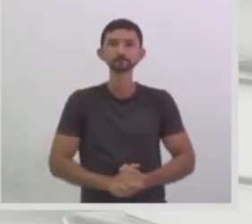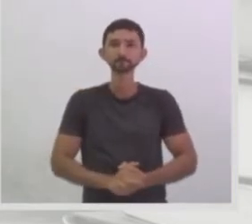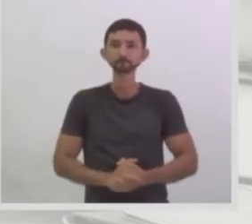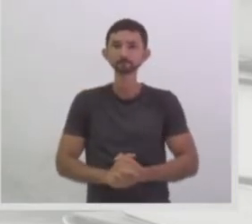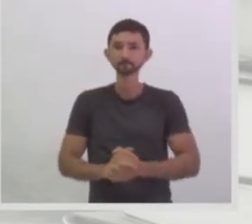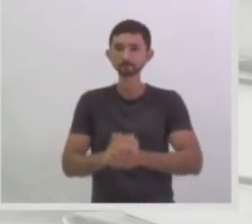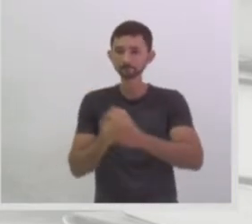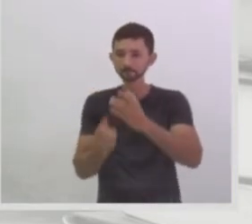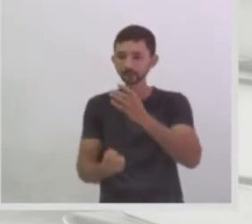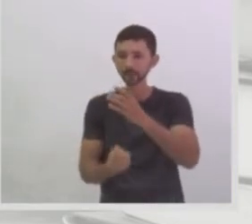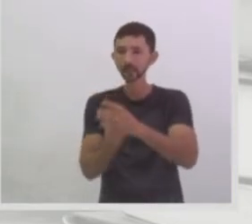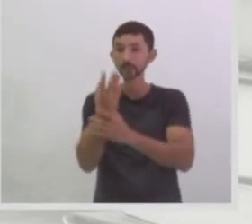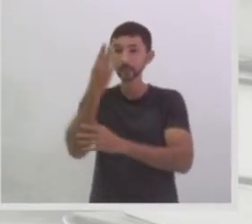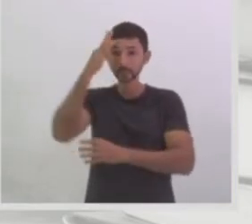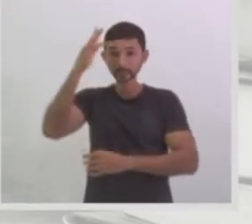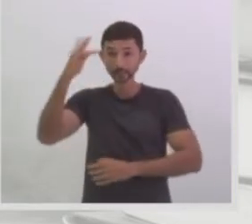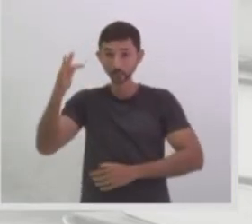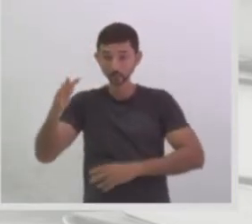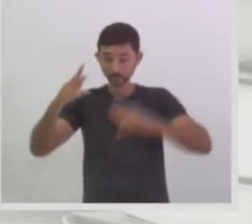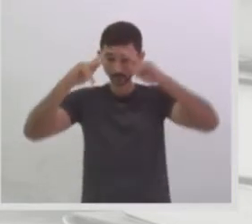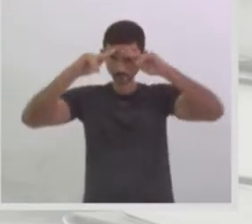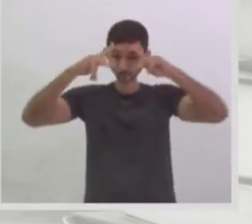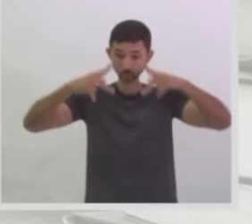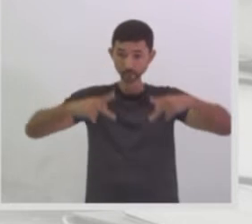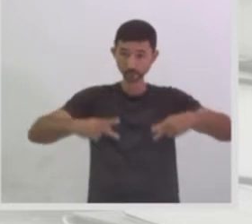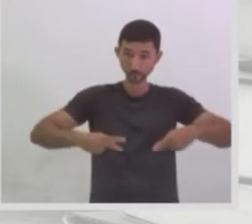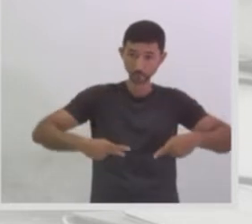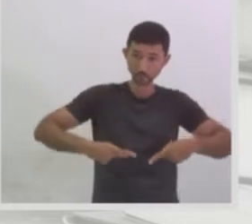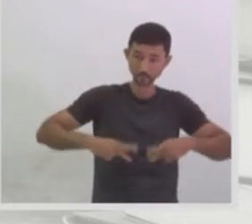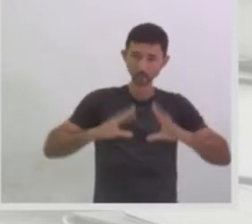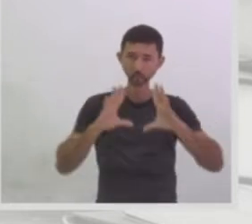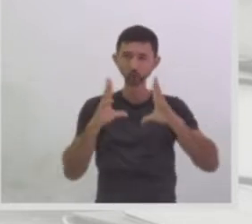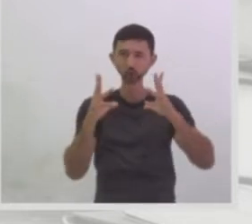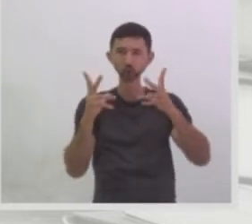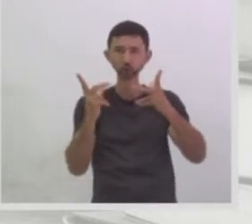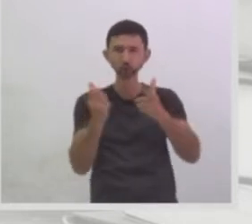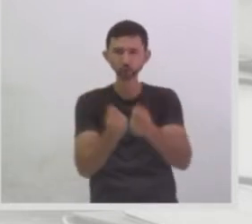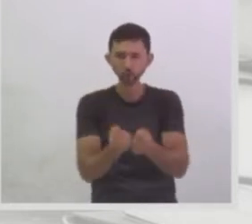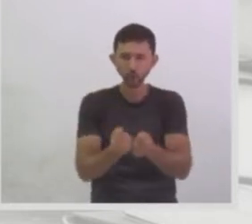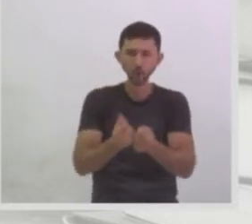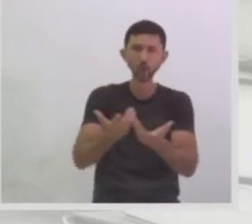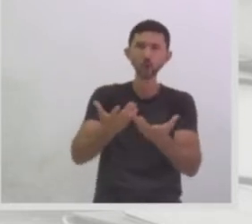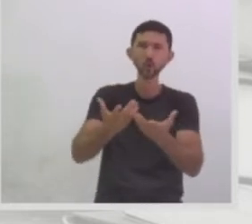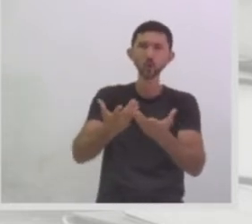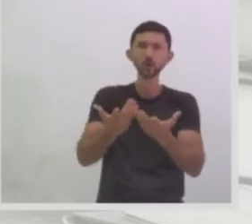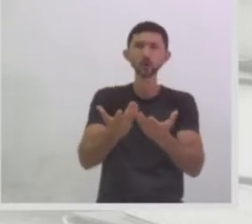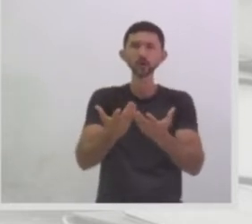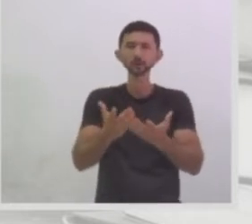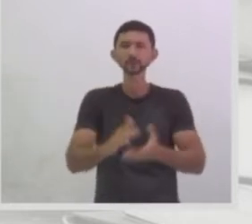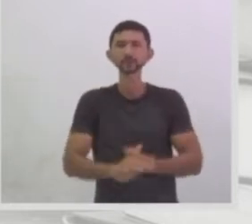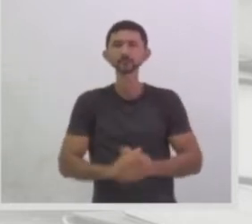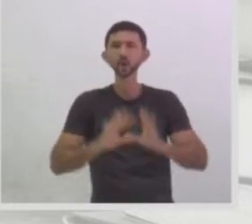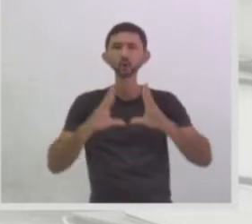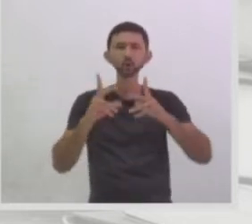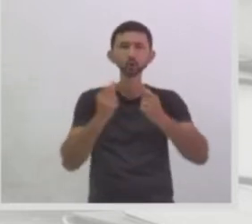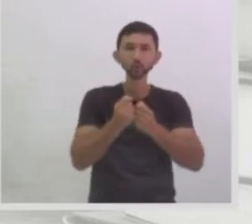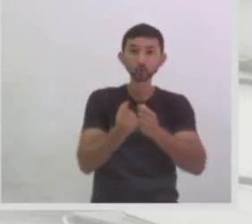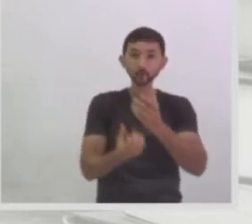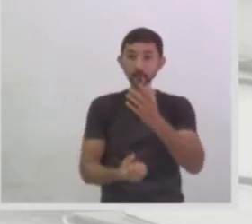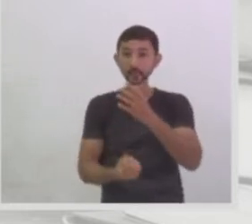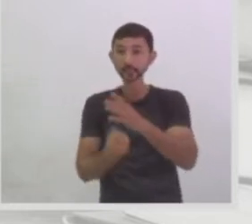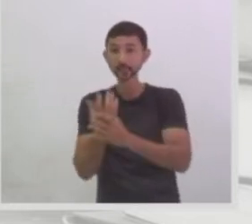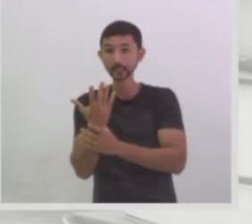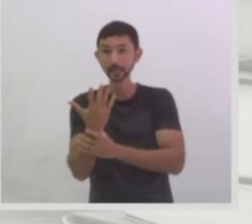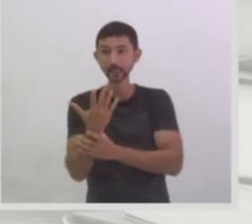teoria criacionista, os seres humanos, assim como todas as outras espécies, foram criados por um ou